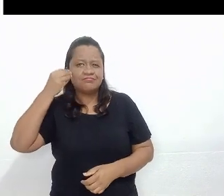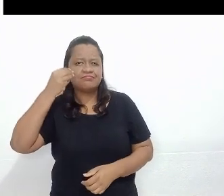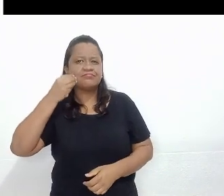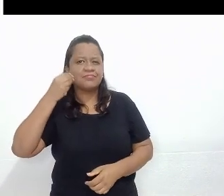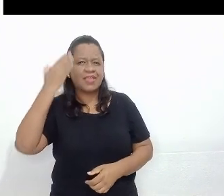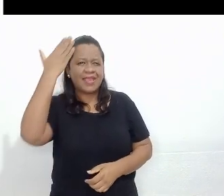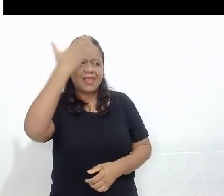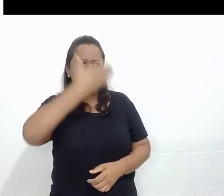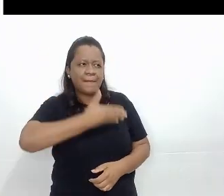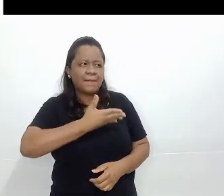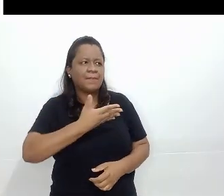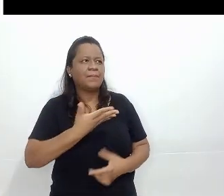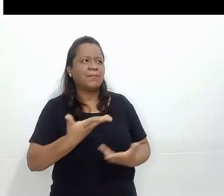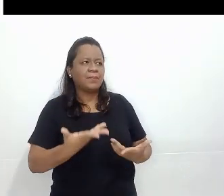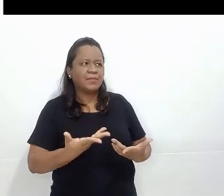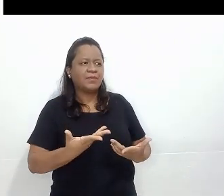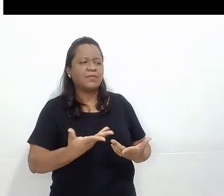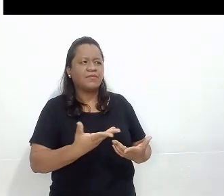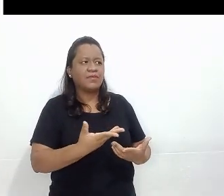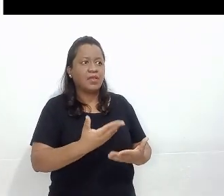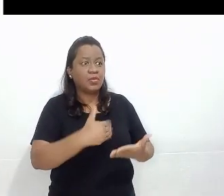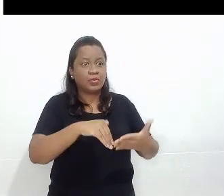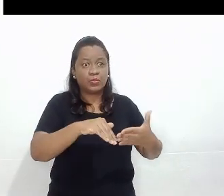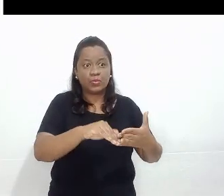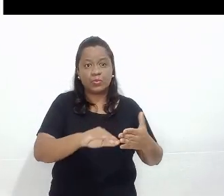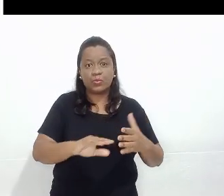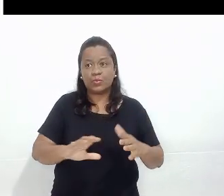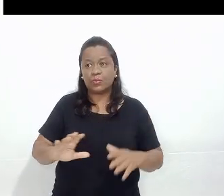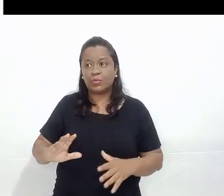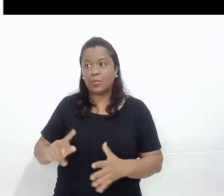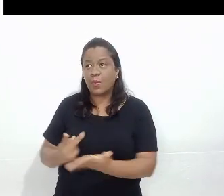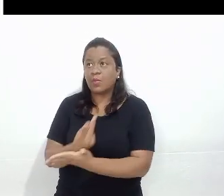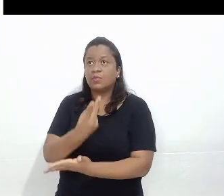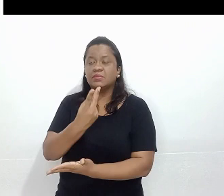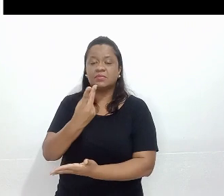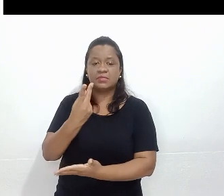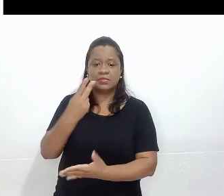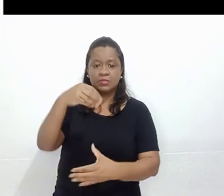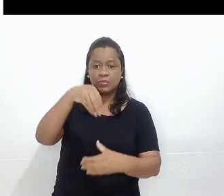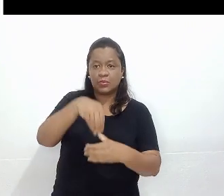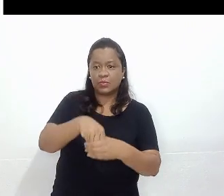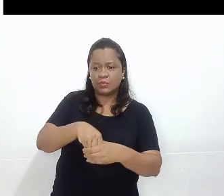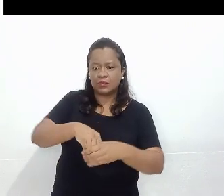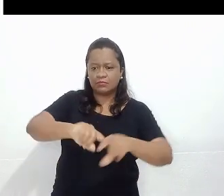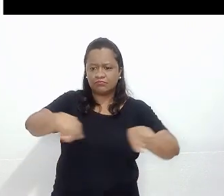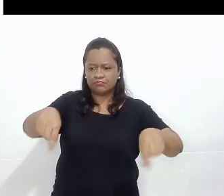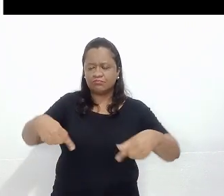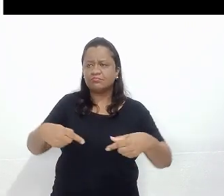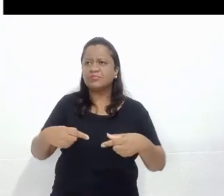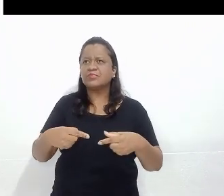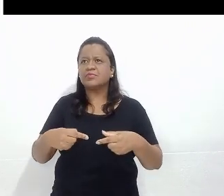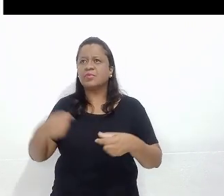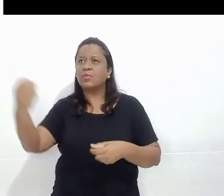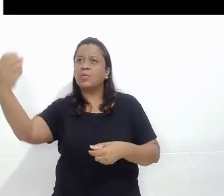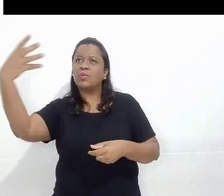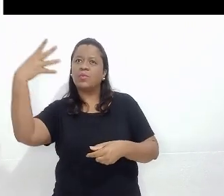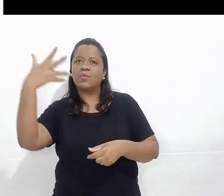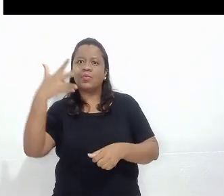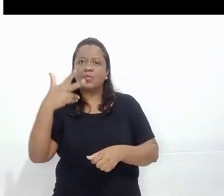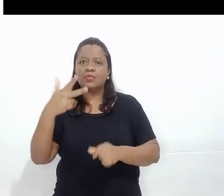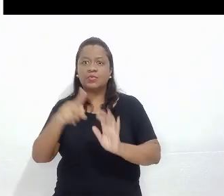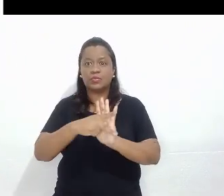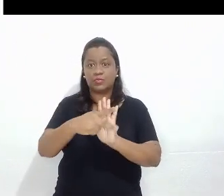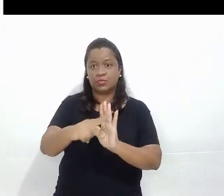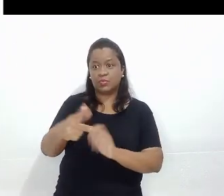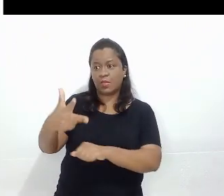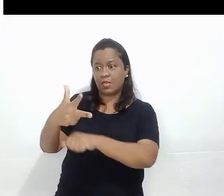isso acontecendo, tudo isso no seu cenário, tudo isso na sua luz, tudo isso com a sua câmera, com a lente que você